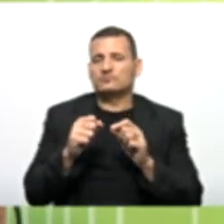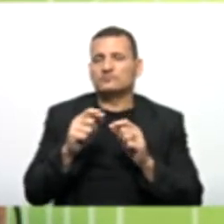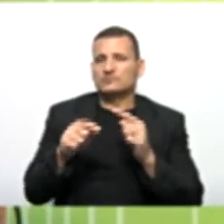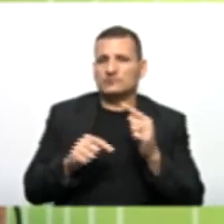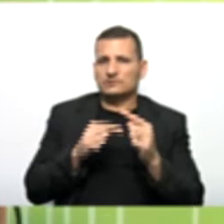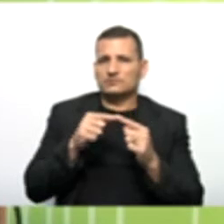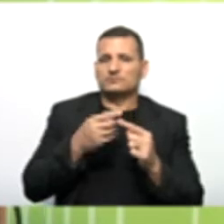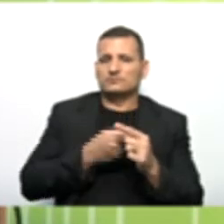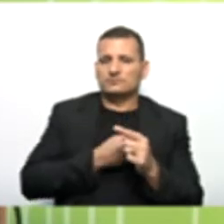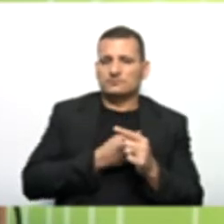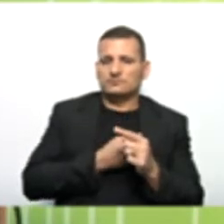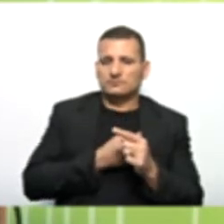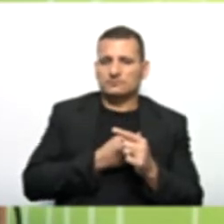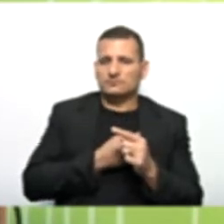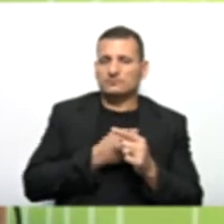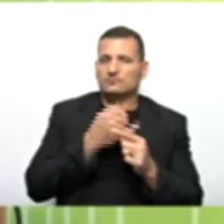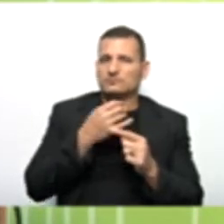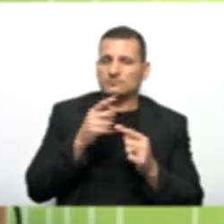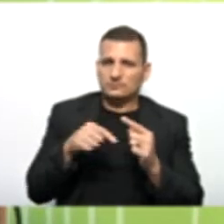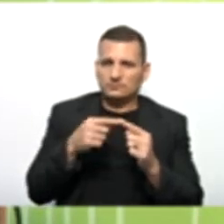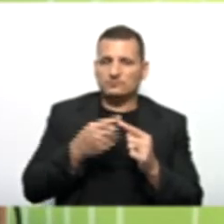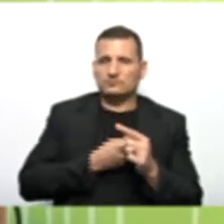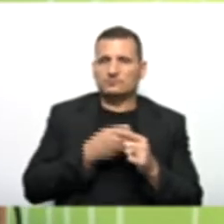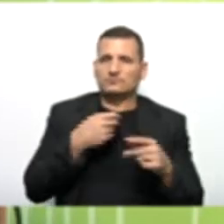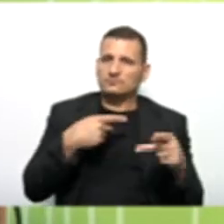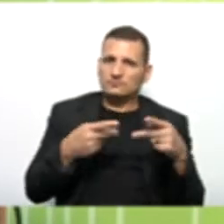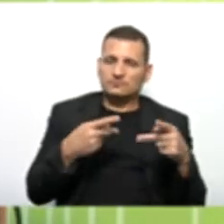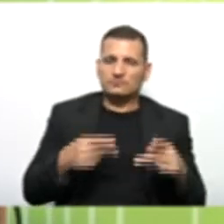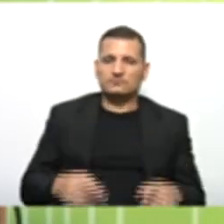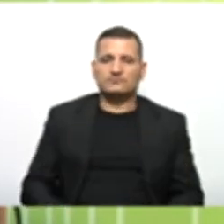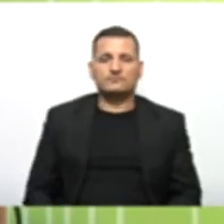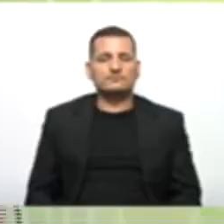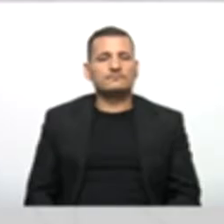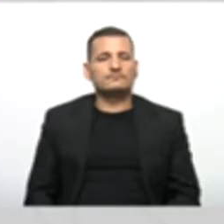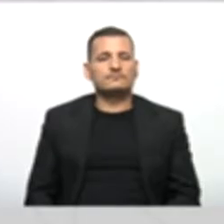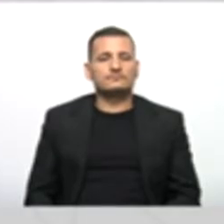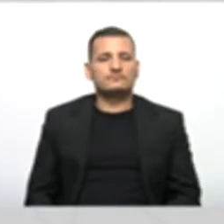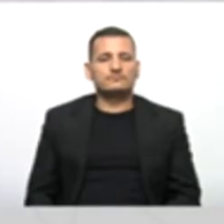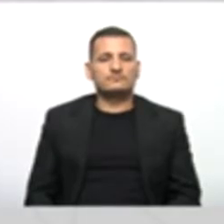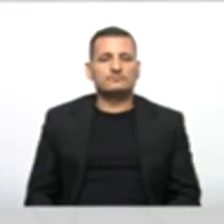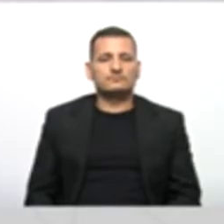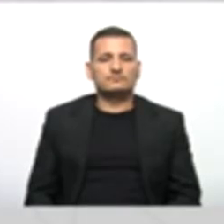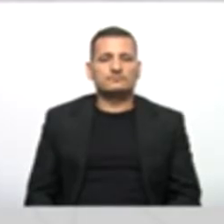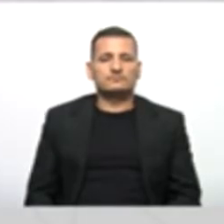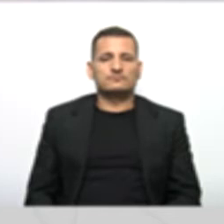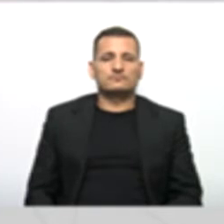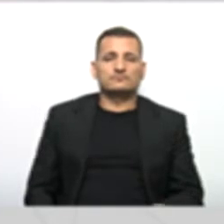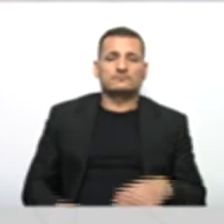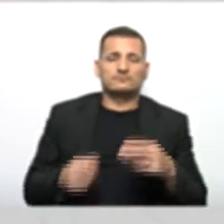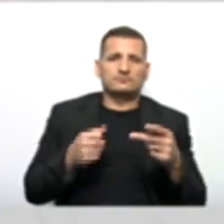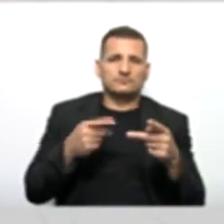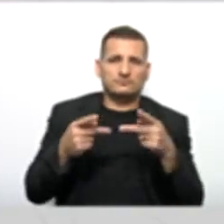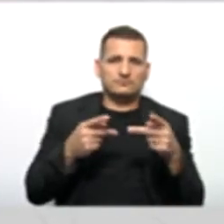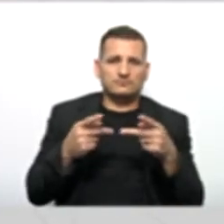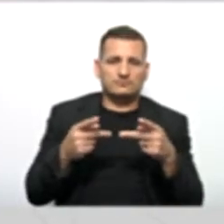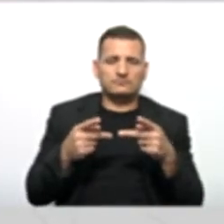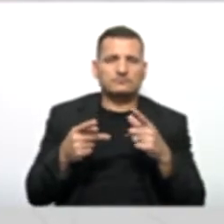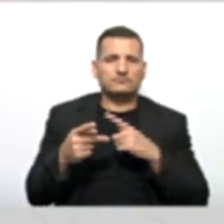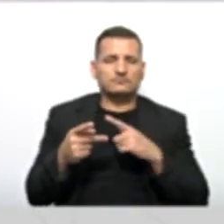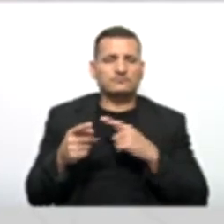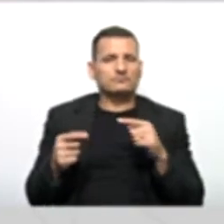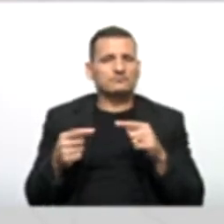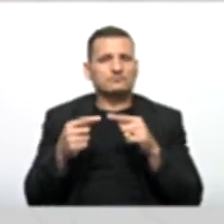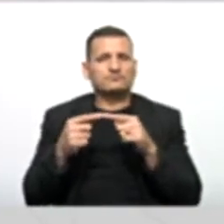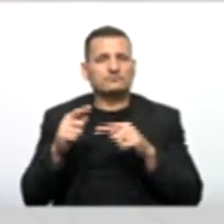do produto. Do projeto. Tá? Quando a saída do projeto está relacionada a um produto, existem